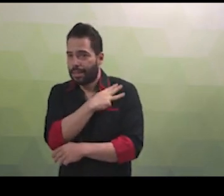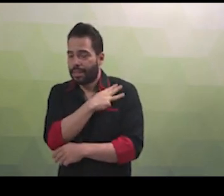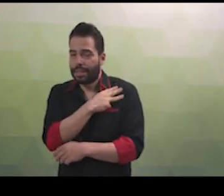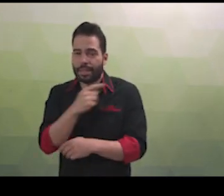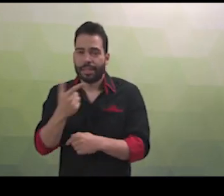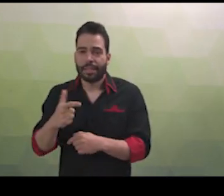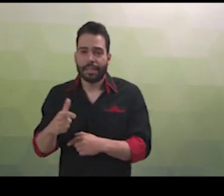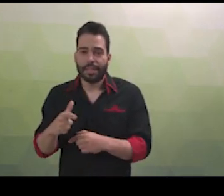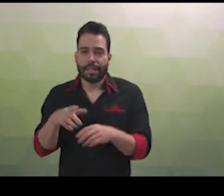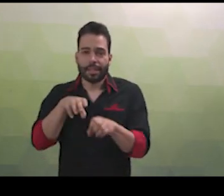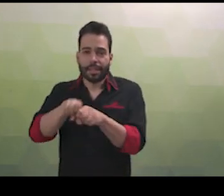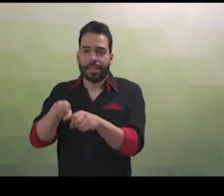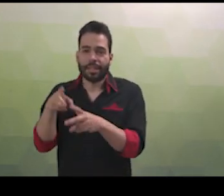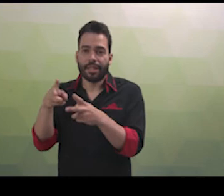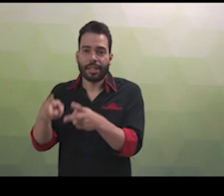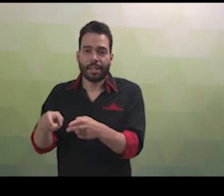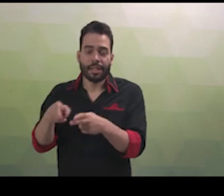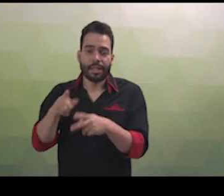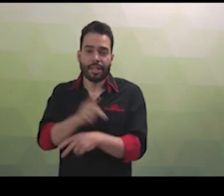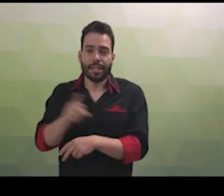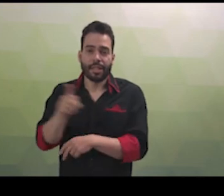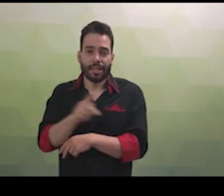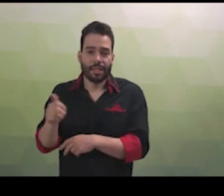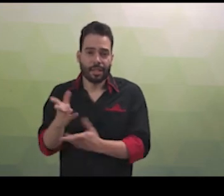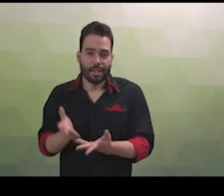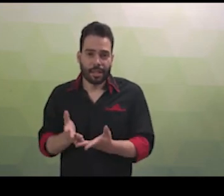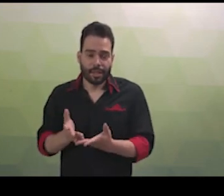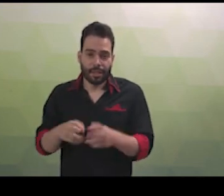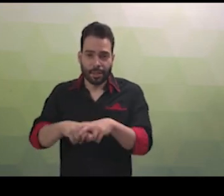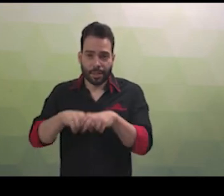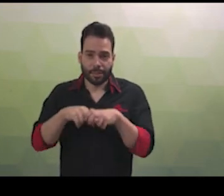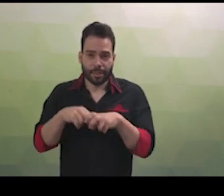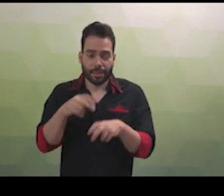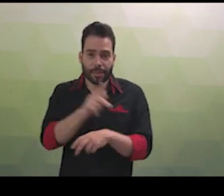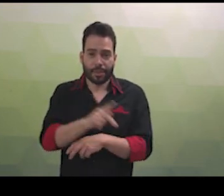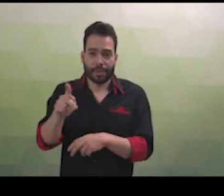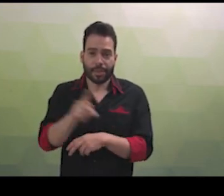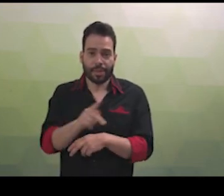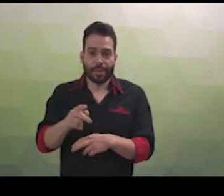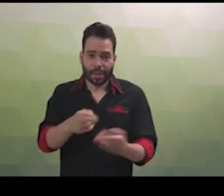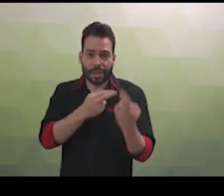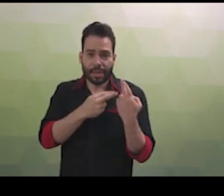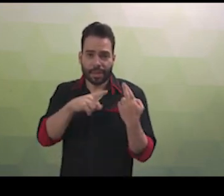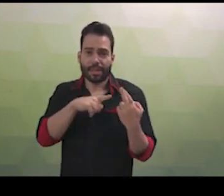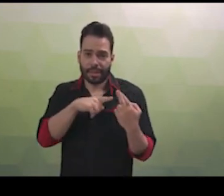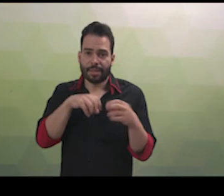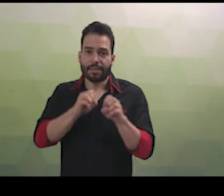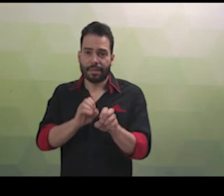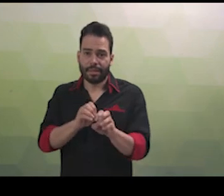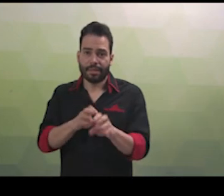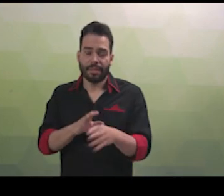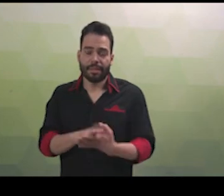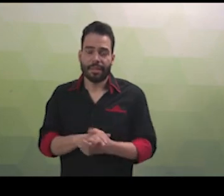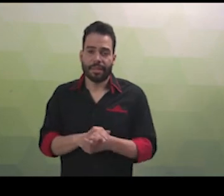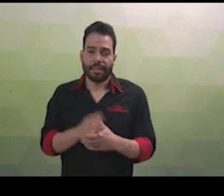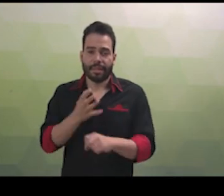mesma formação acadêmica dos professores. Sendo assim, o professor é responsável pelo processo de ensino-aprendizagem